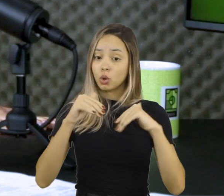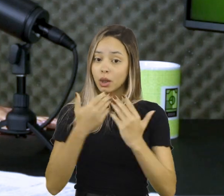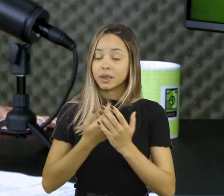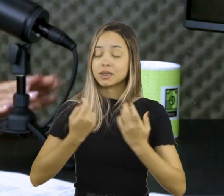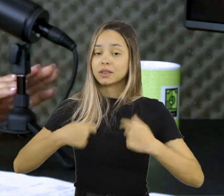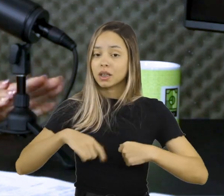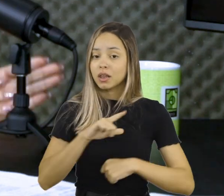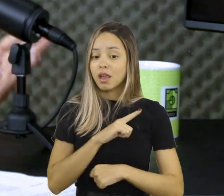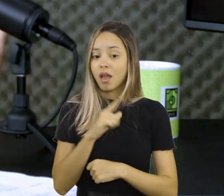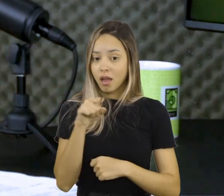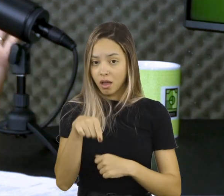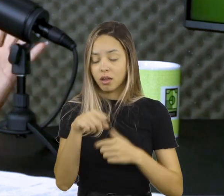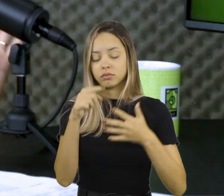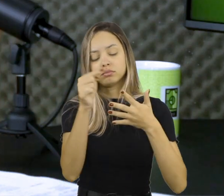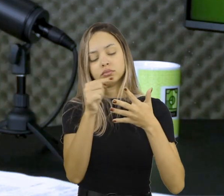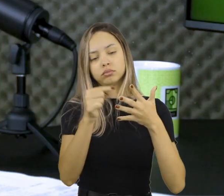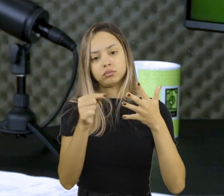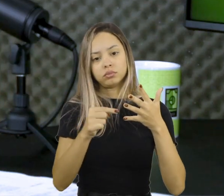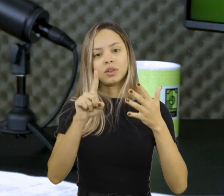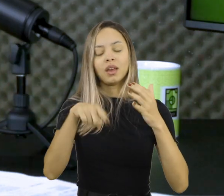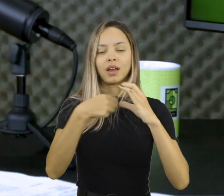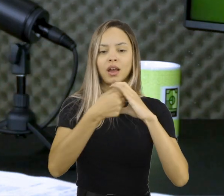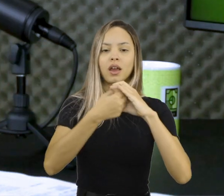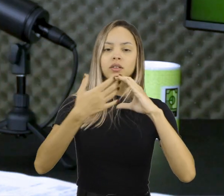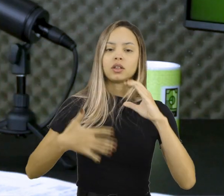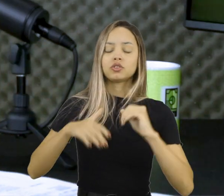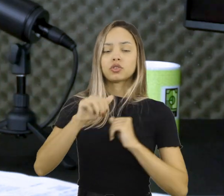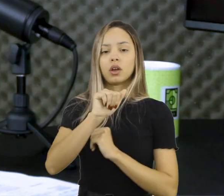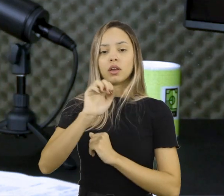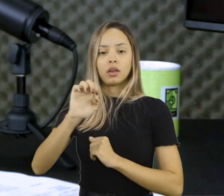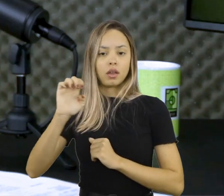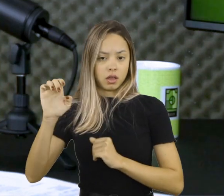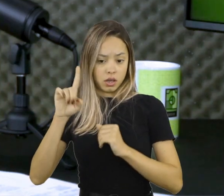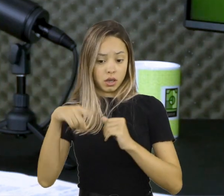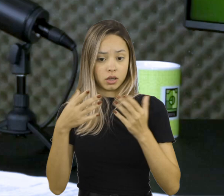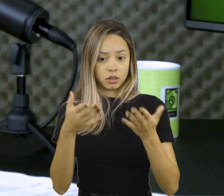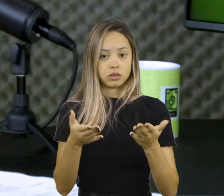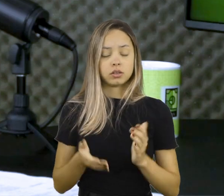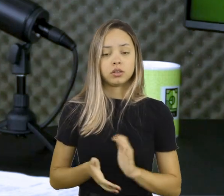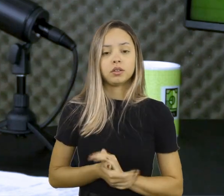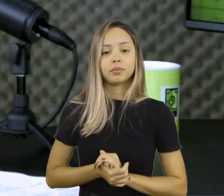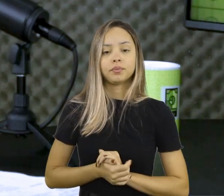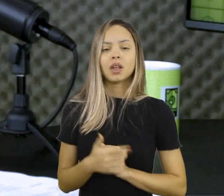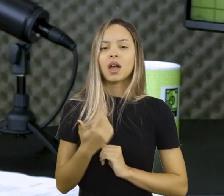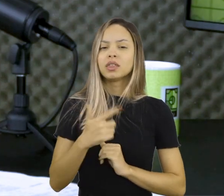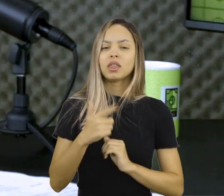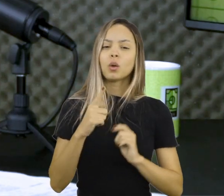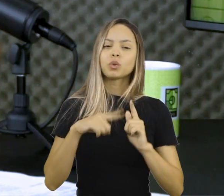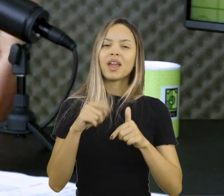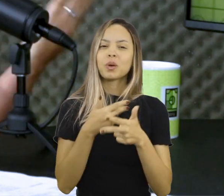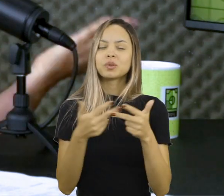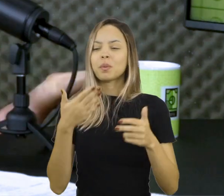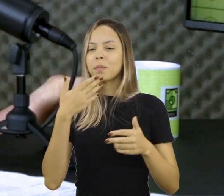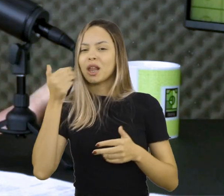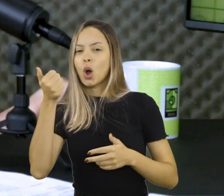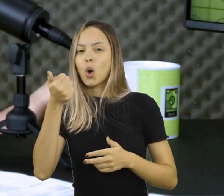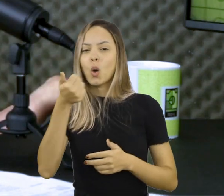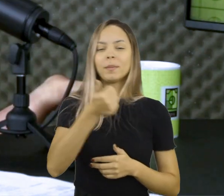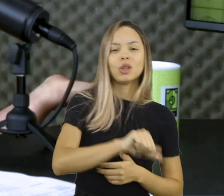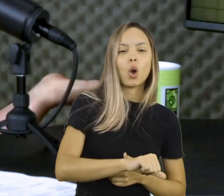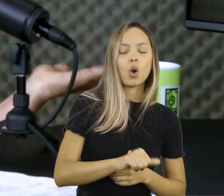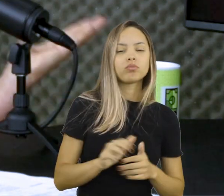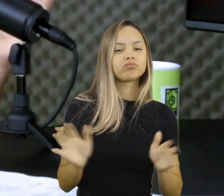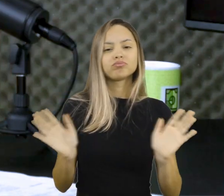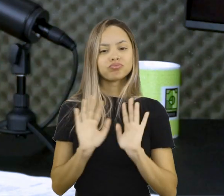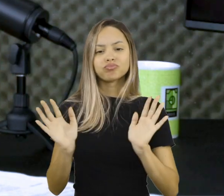é essa característica da sala de recurso então não tem recursos melhores ou recursos de